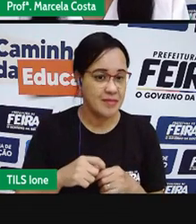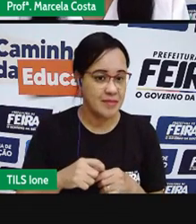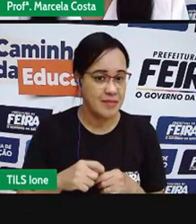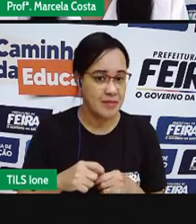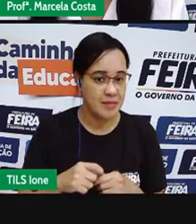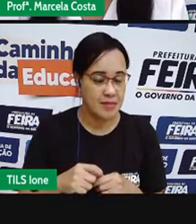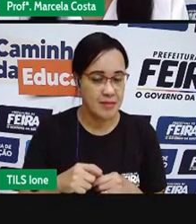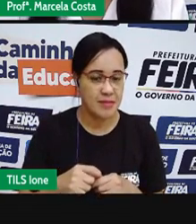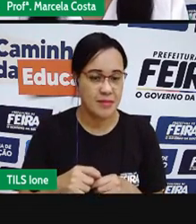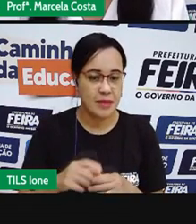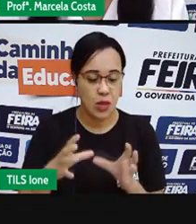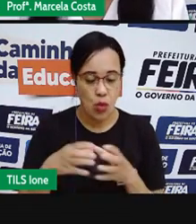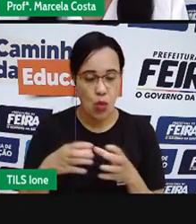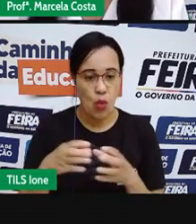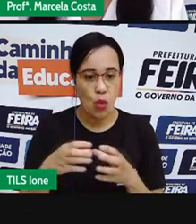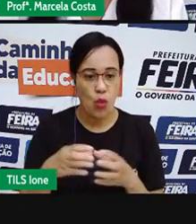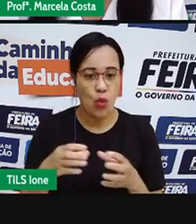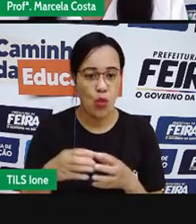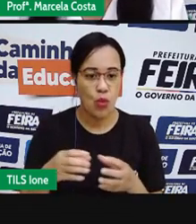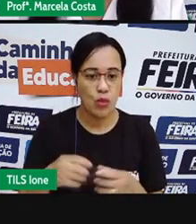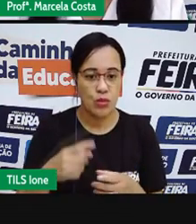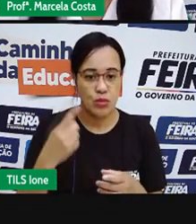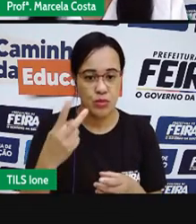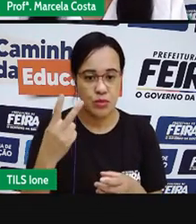conjunto de patins. Tenho